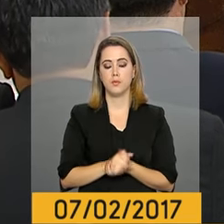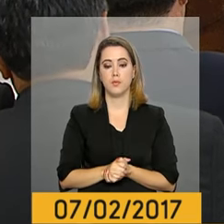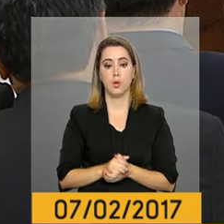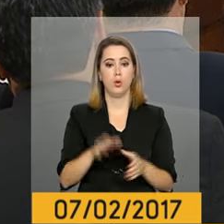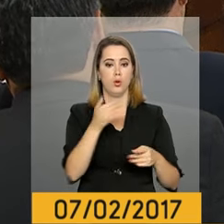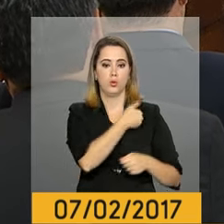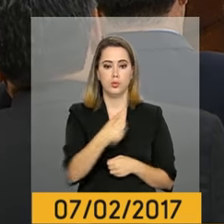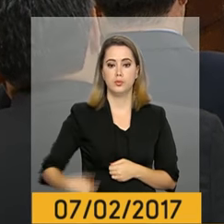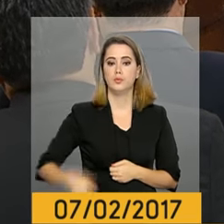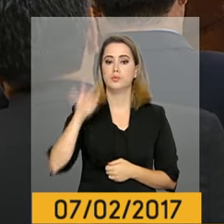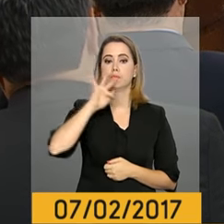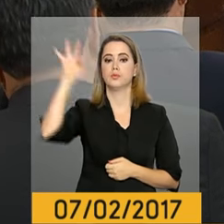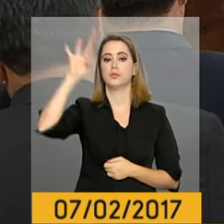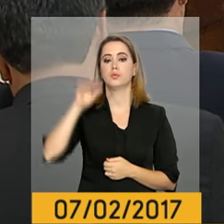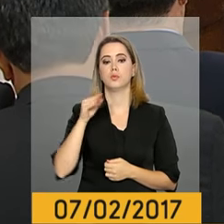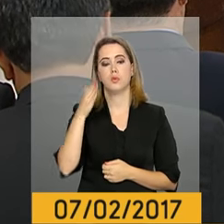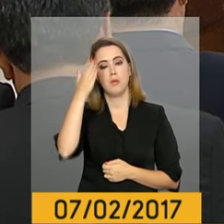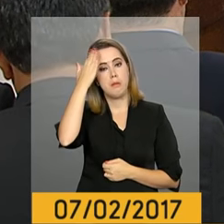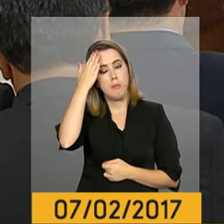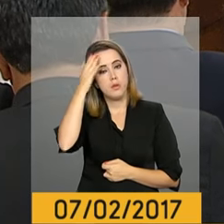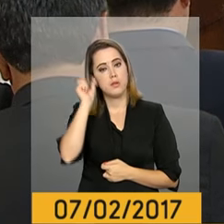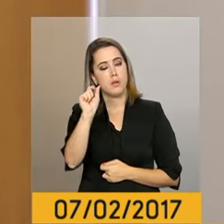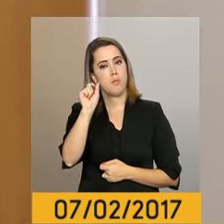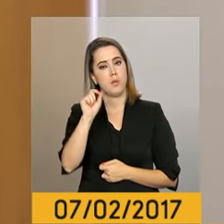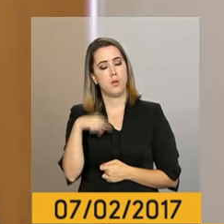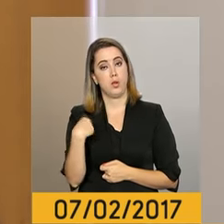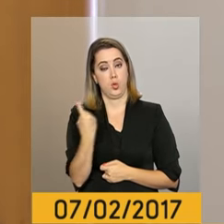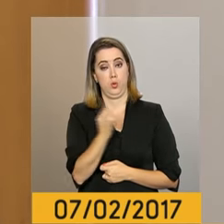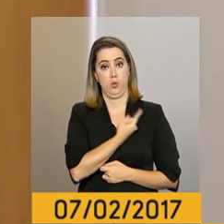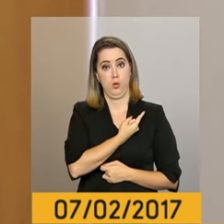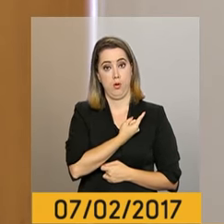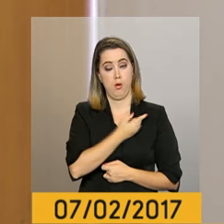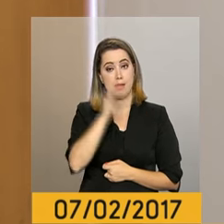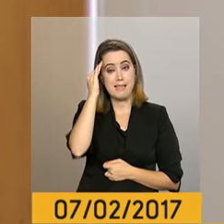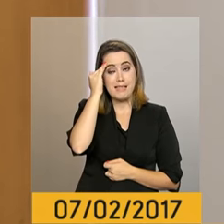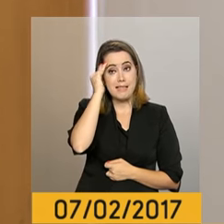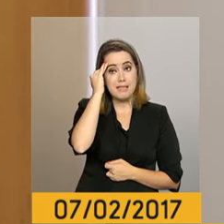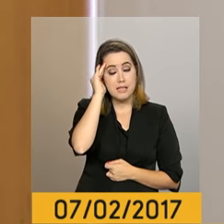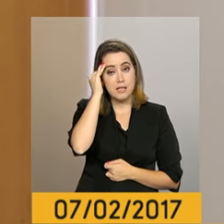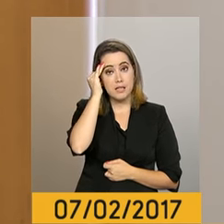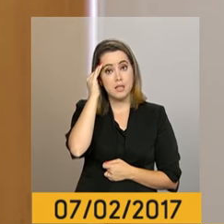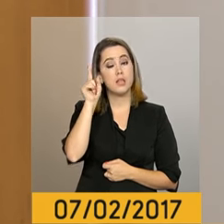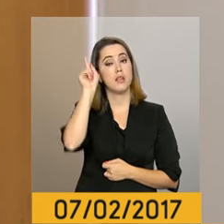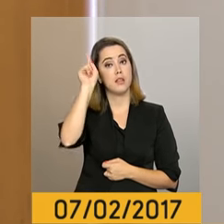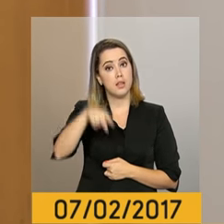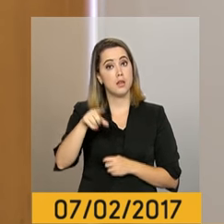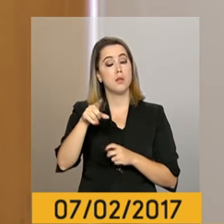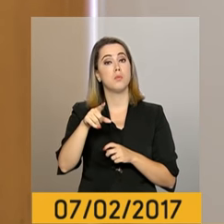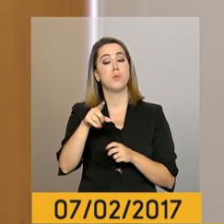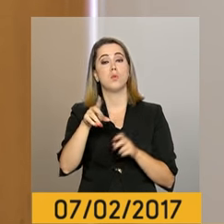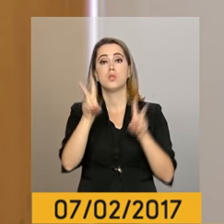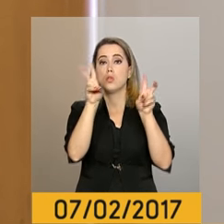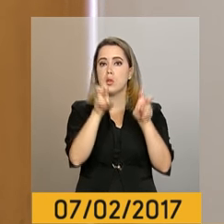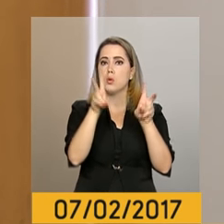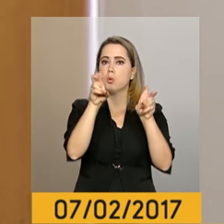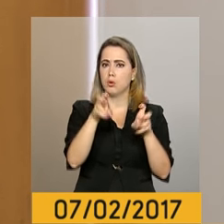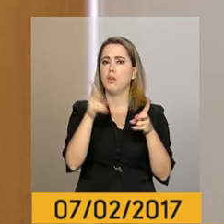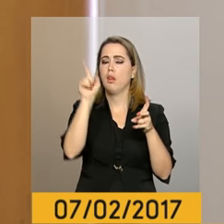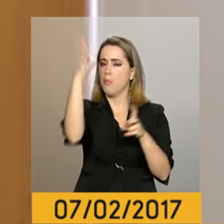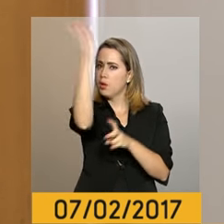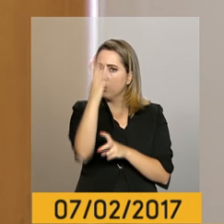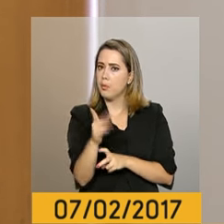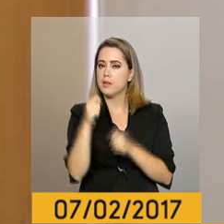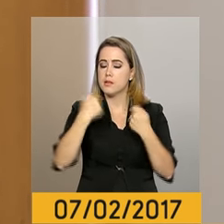na União, né? Para saber que nós, quando a questão é de mérito, é uma questão de Estado, nós temos que prestigiar. E, graças a